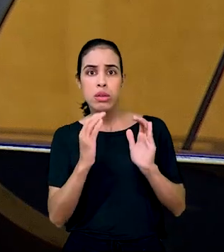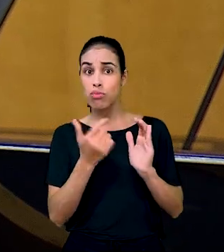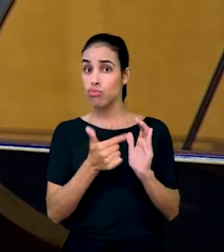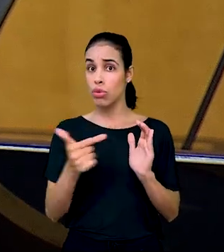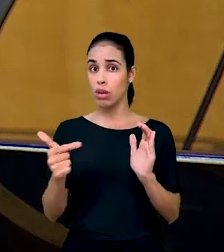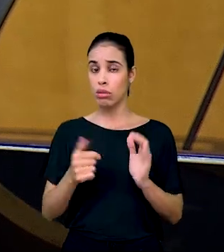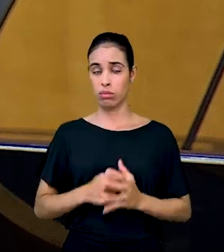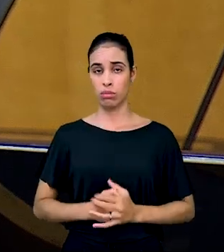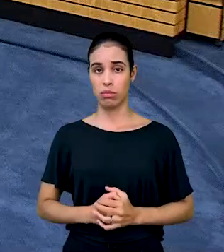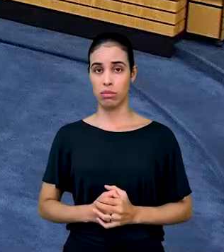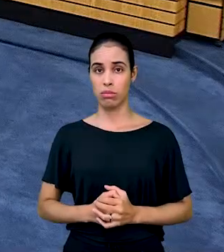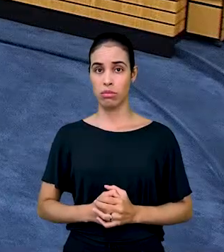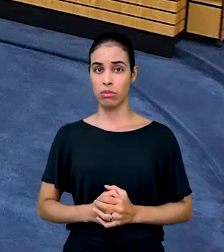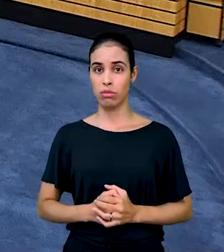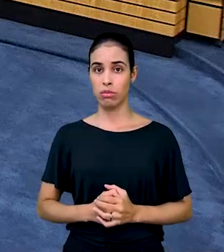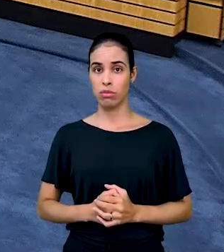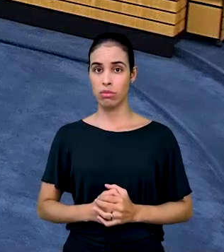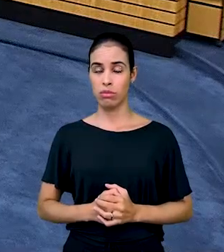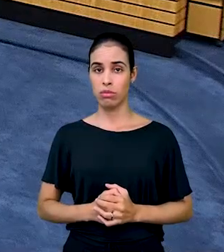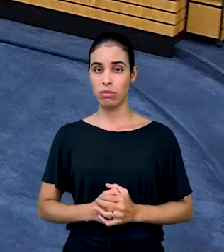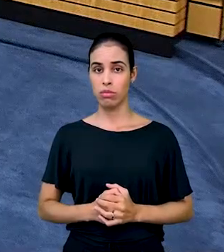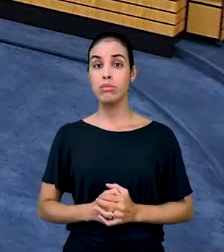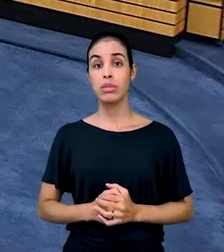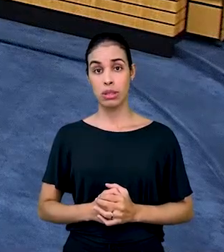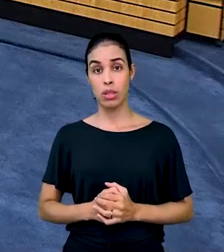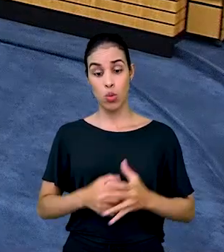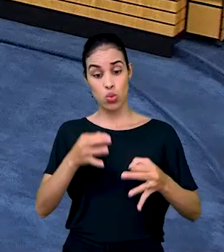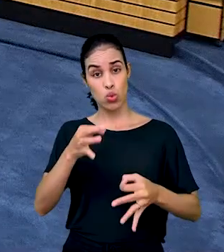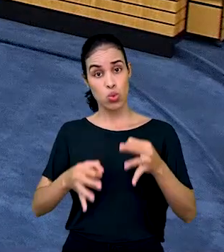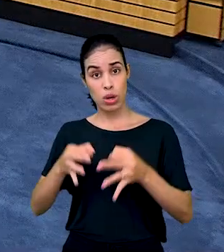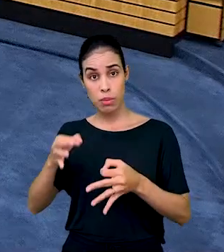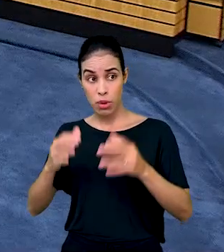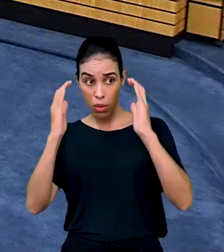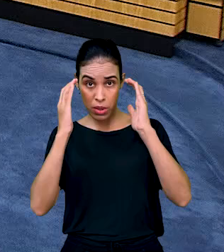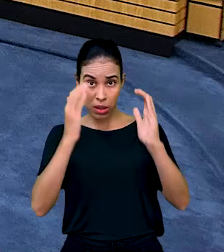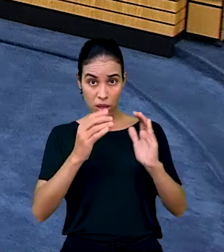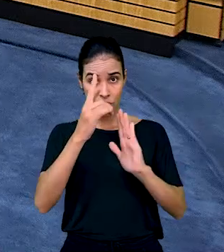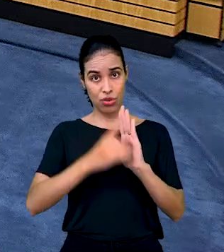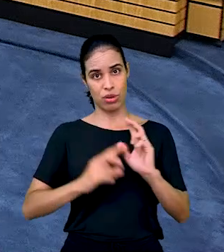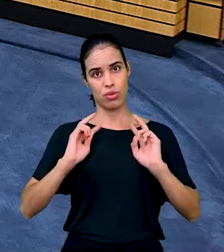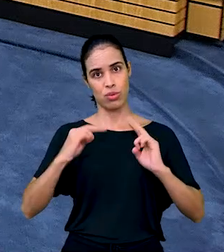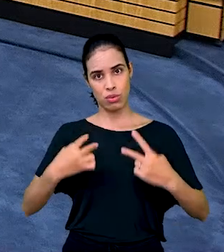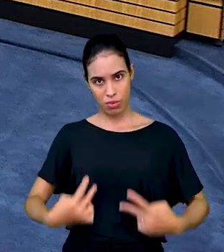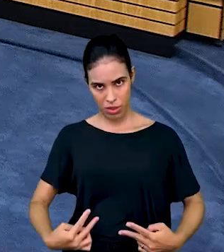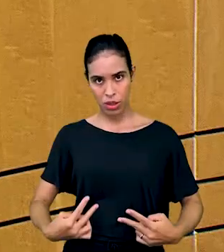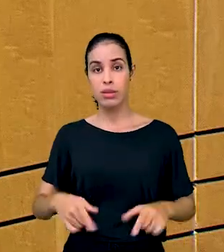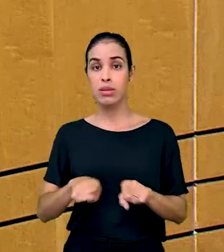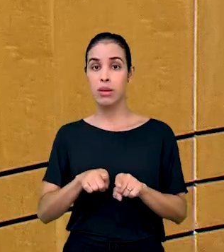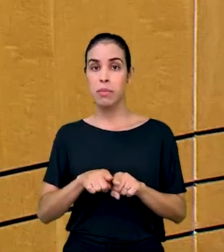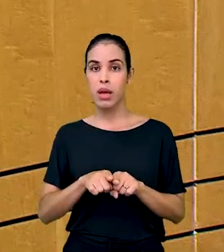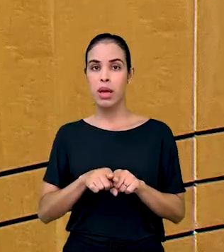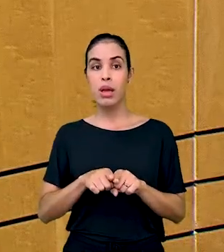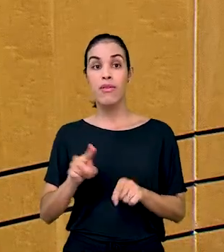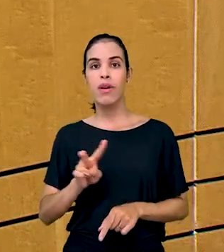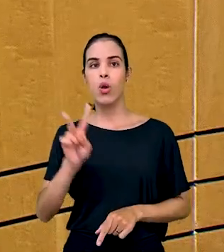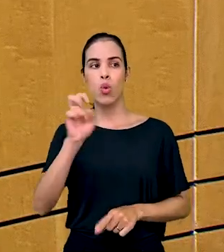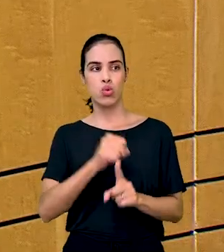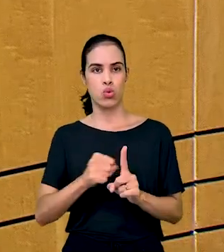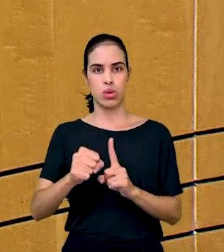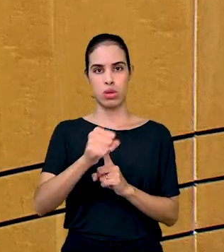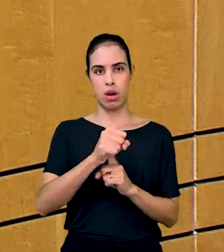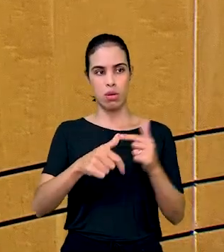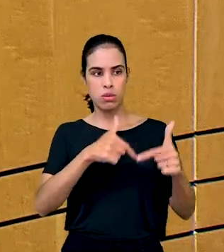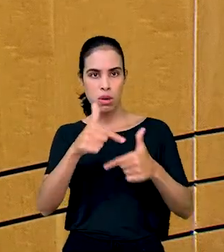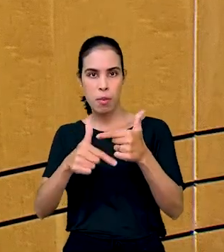terem sido violadas. A decisão foi baseada no princípio da dignidade da pessoa humana e na prevalência do